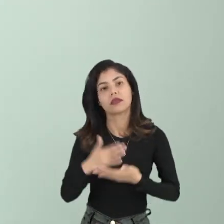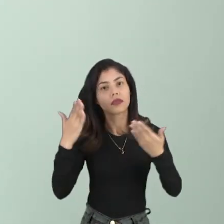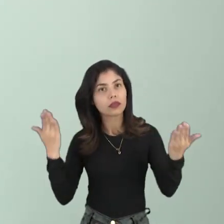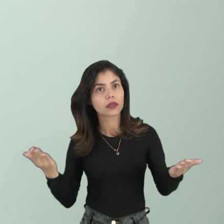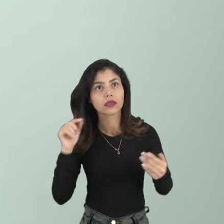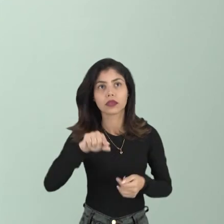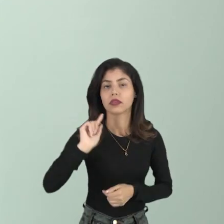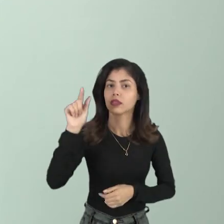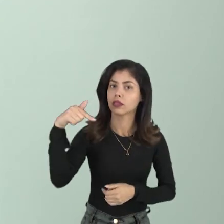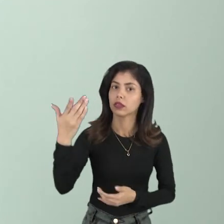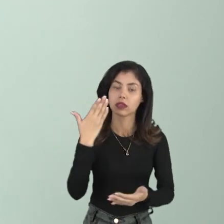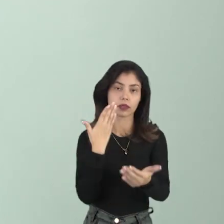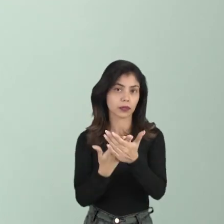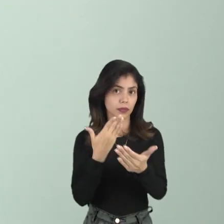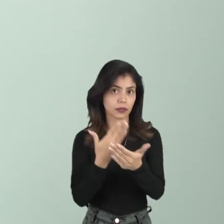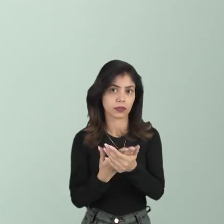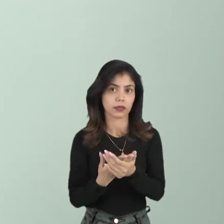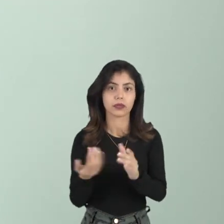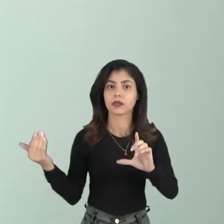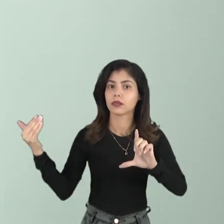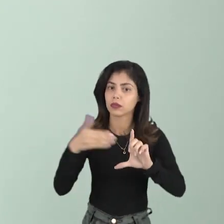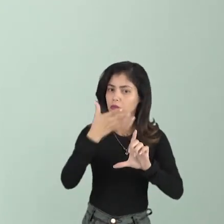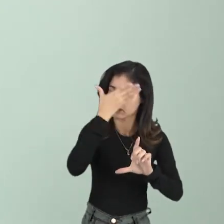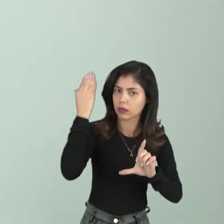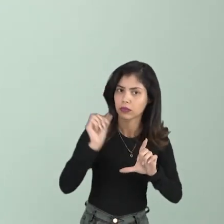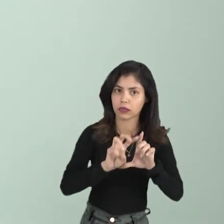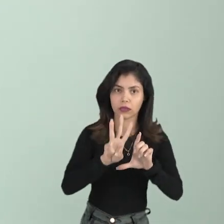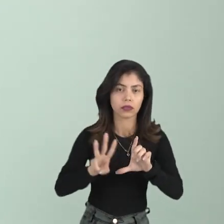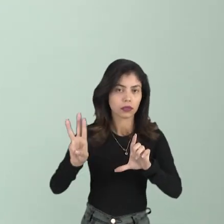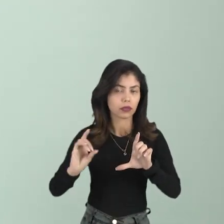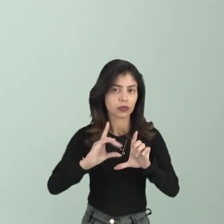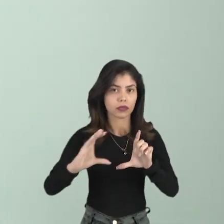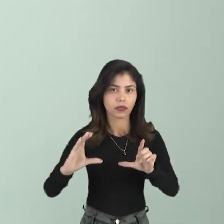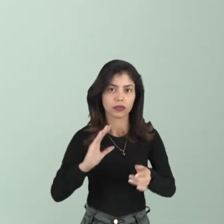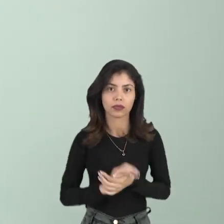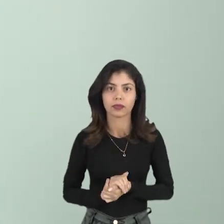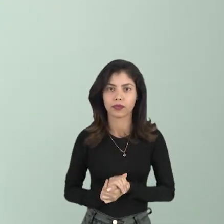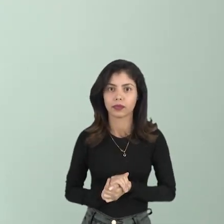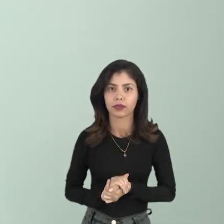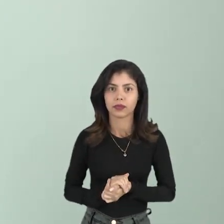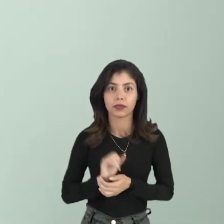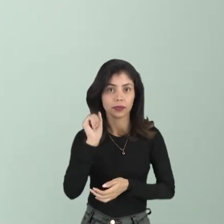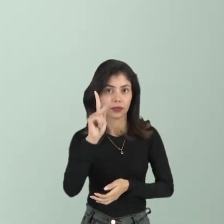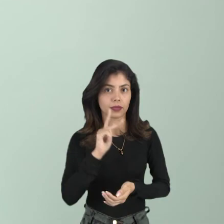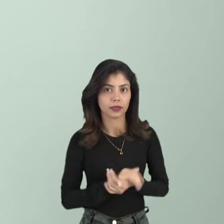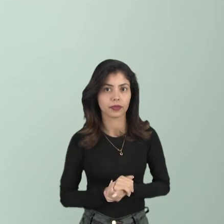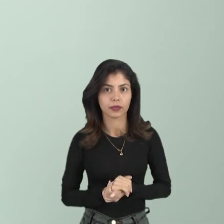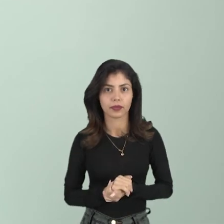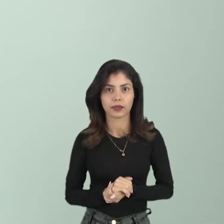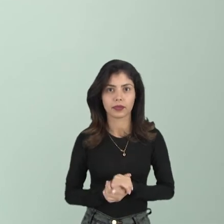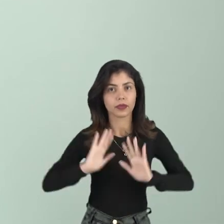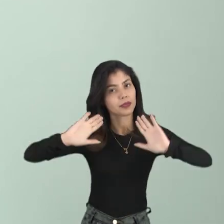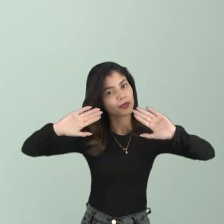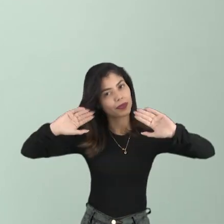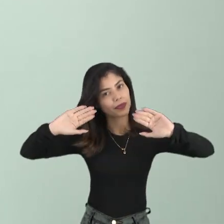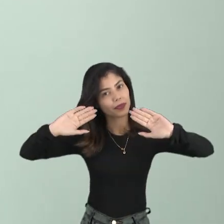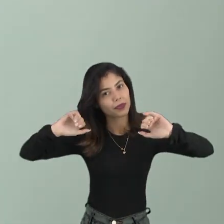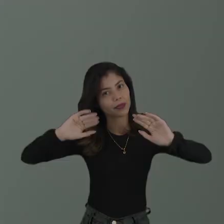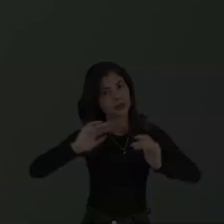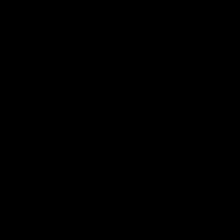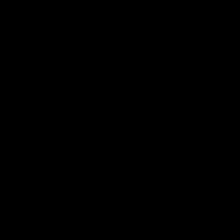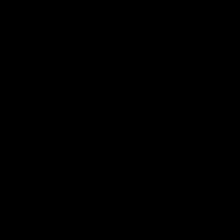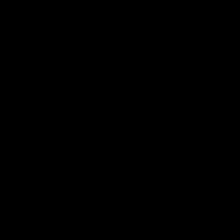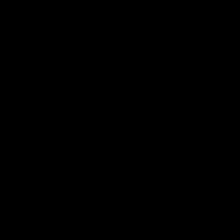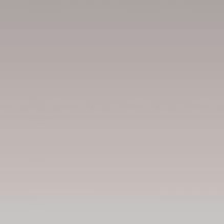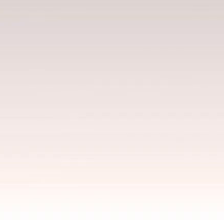Então, gente, para esta e outras aulas, não se esqueçam de acessar a plataforma Eduque, ok? Então, hasta la próxima.